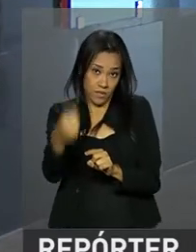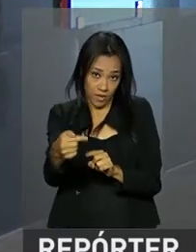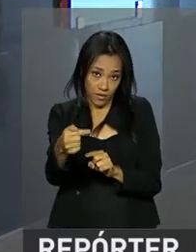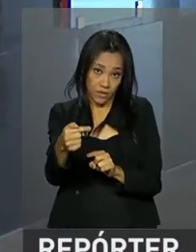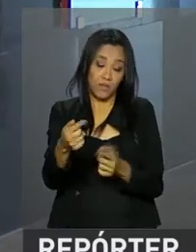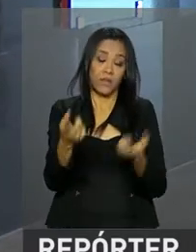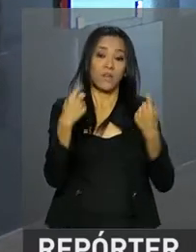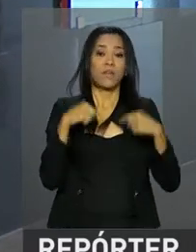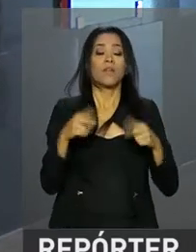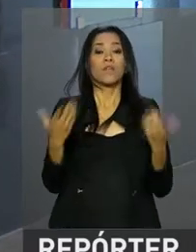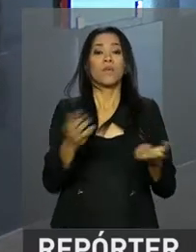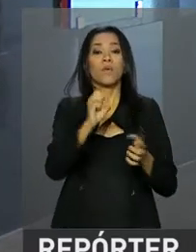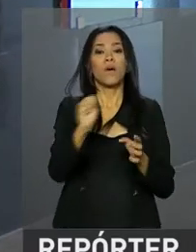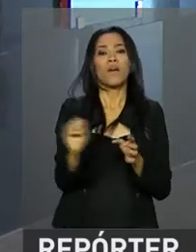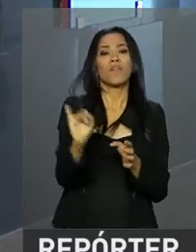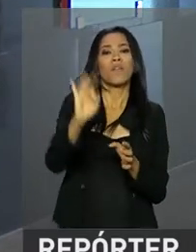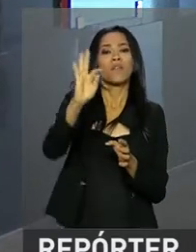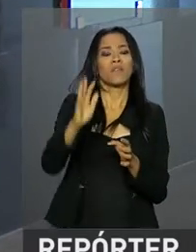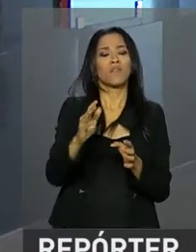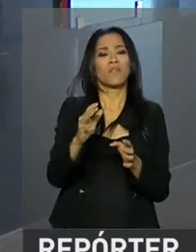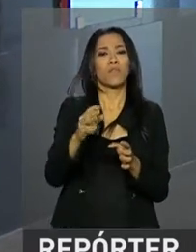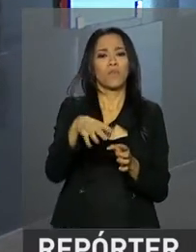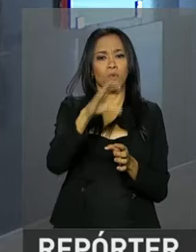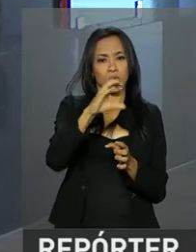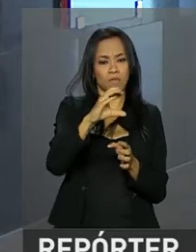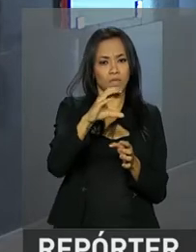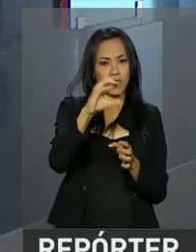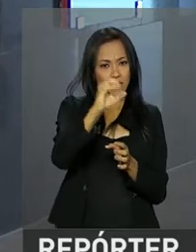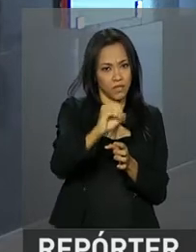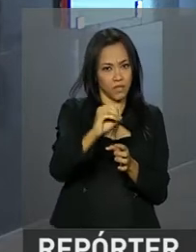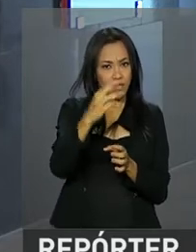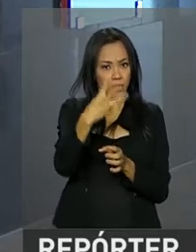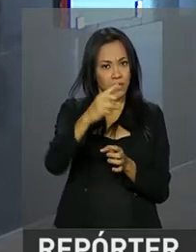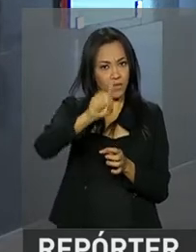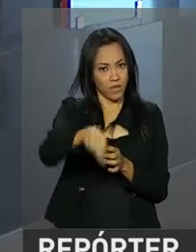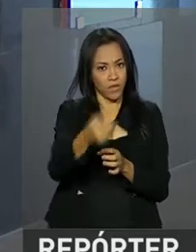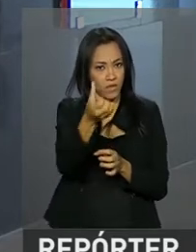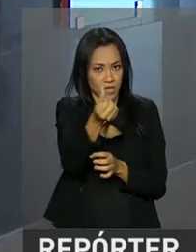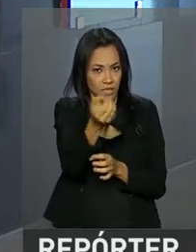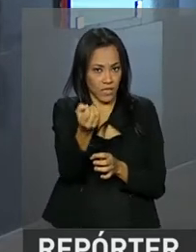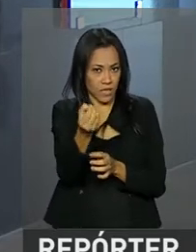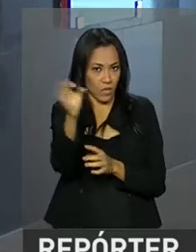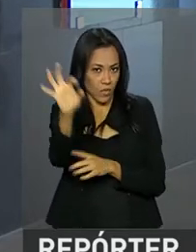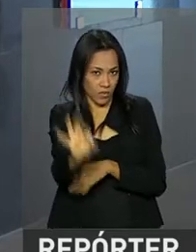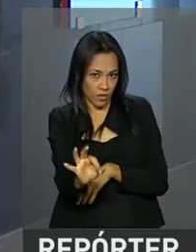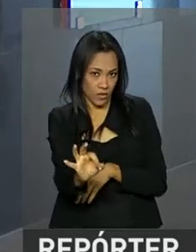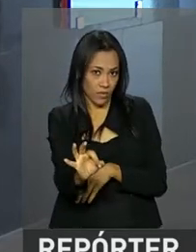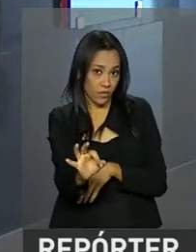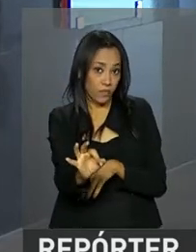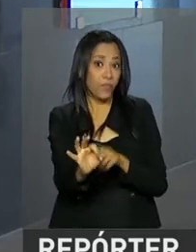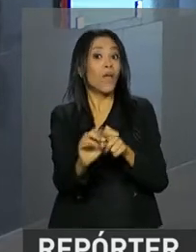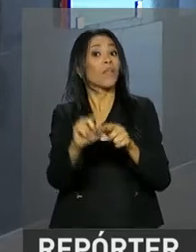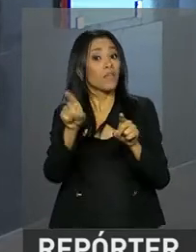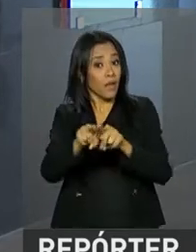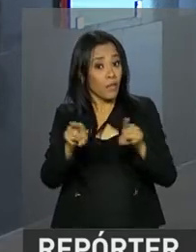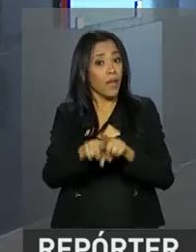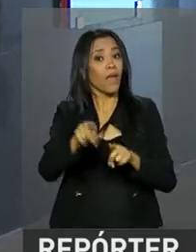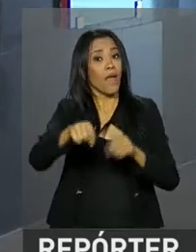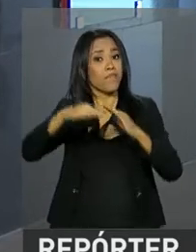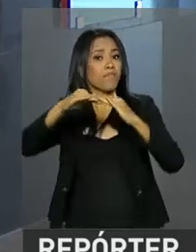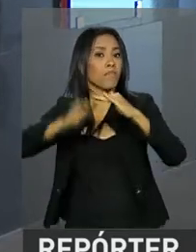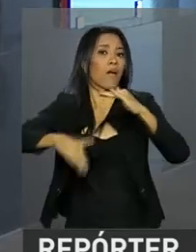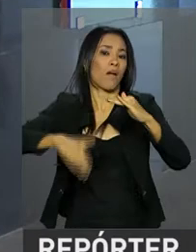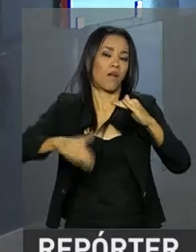o índice de inflação ficou em 3,60 por cento também o registo o resultado mais baixa menor